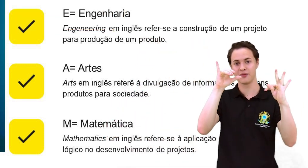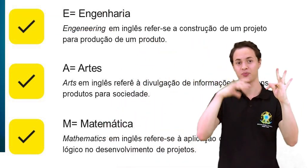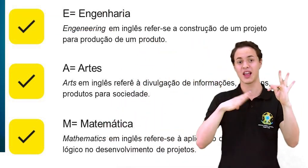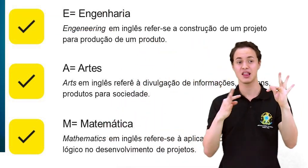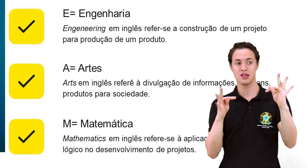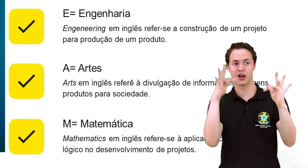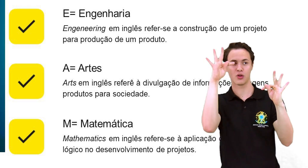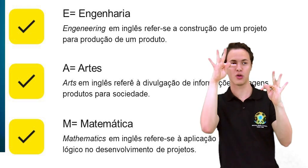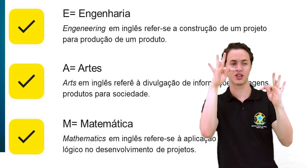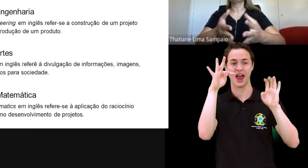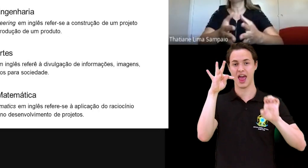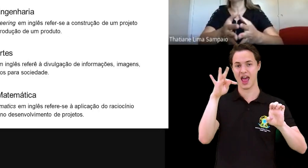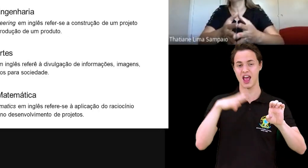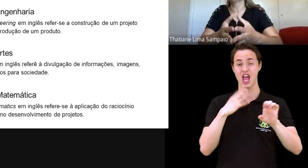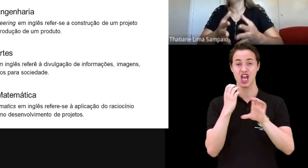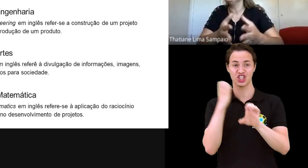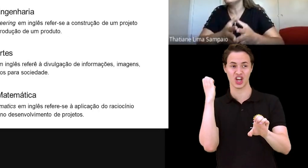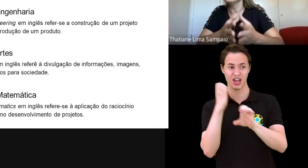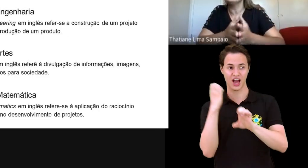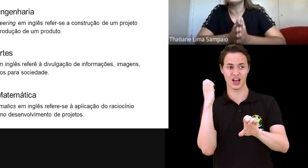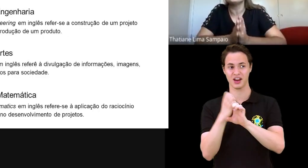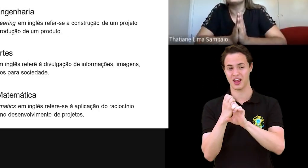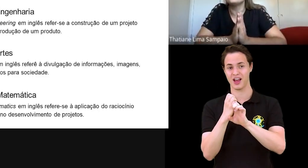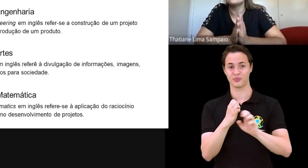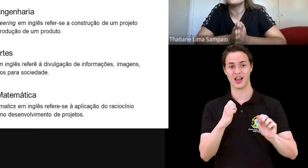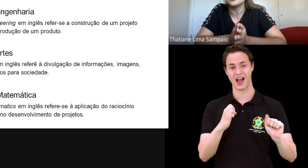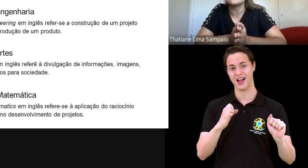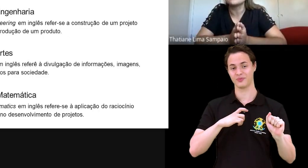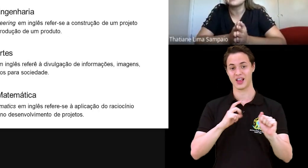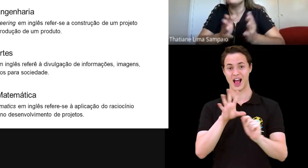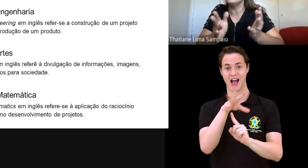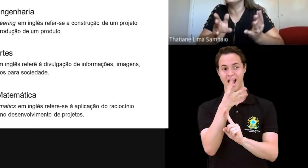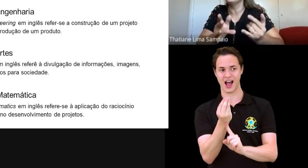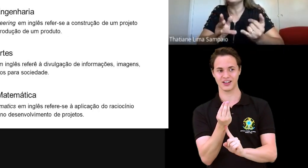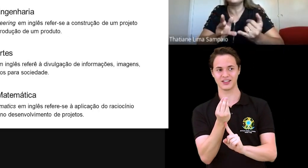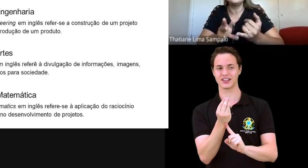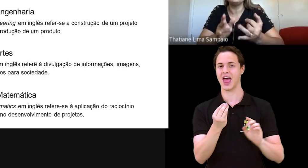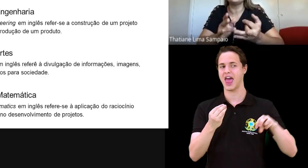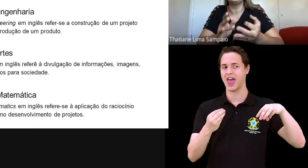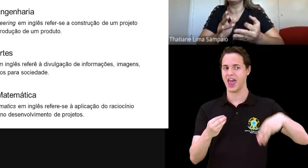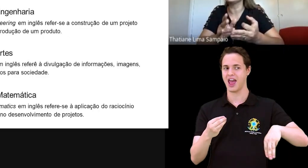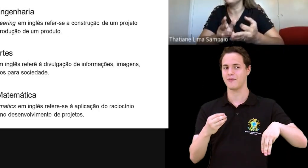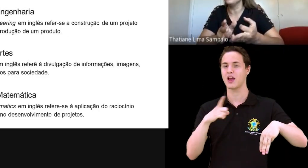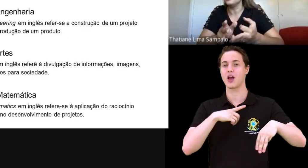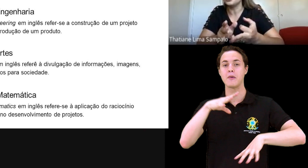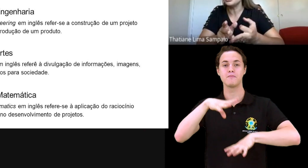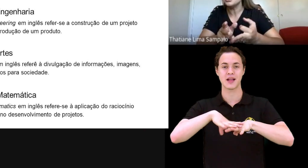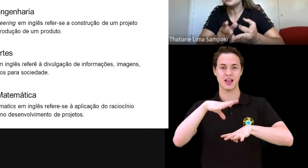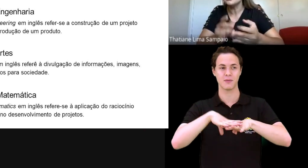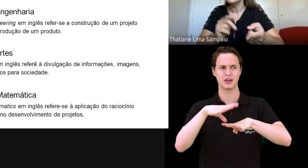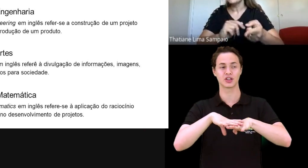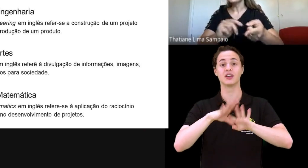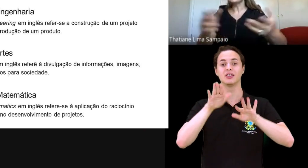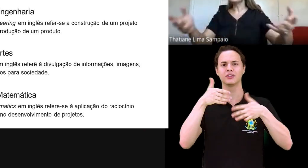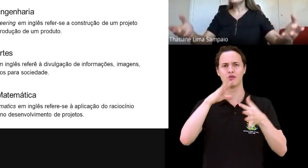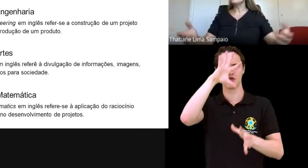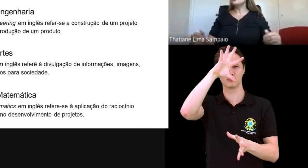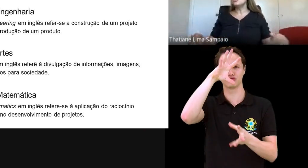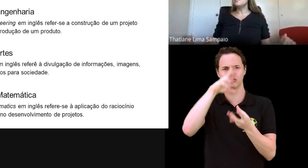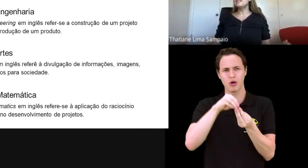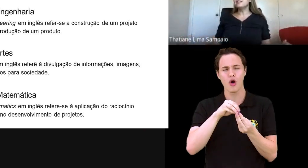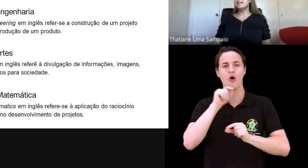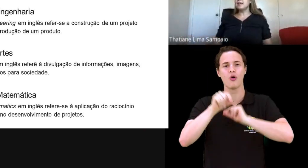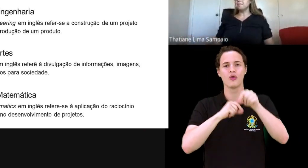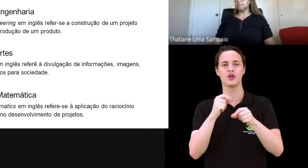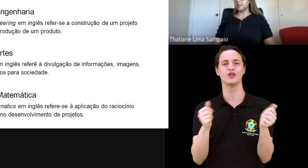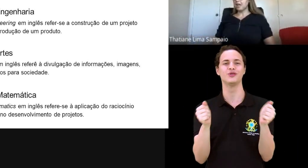matemática. Então, ciência vai se referir ao desenvolvimento de projetos aplicando química, física, biologia. A tecnologia